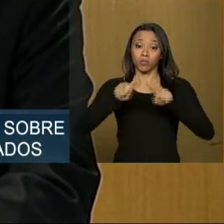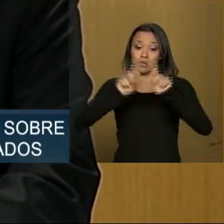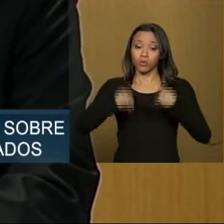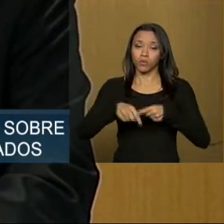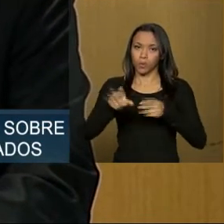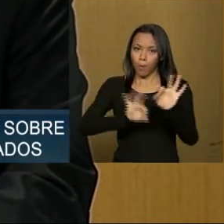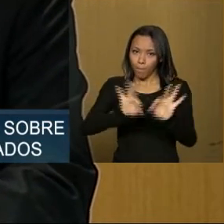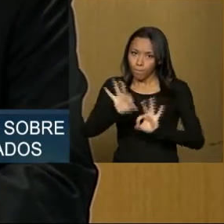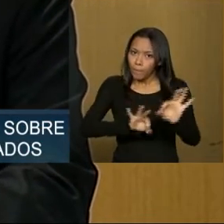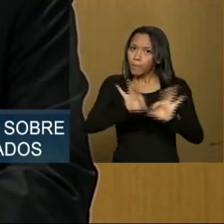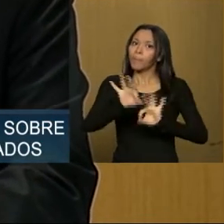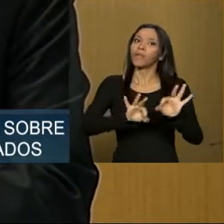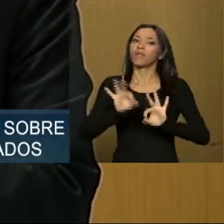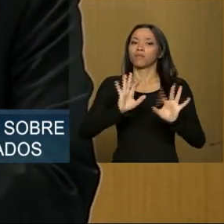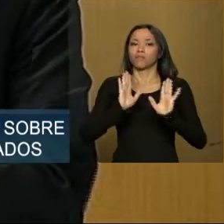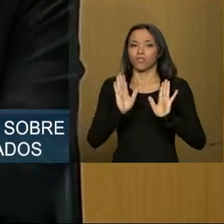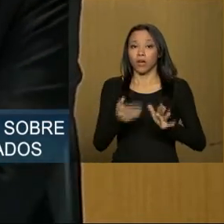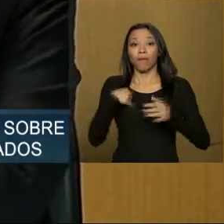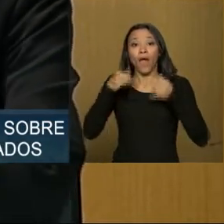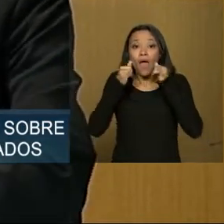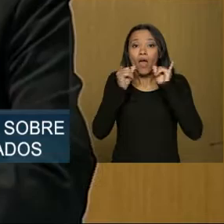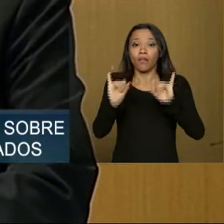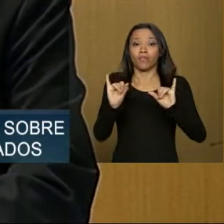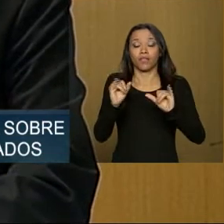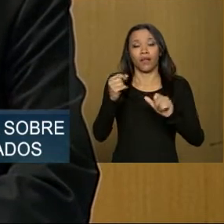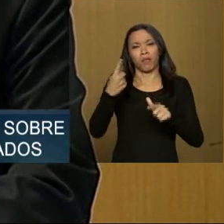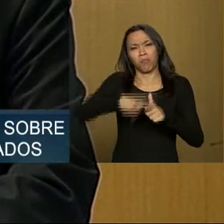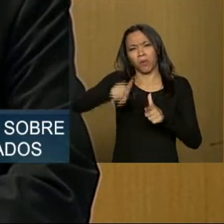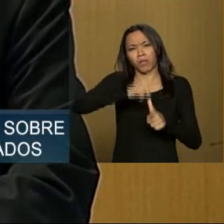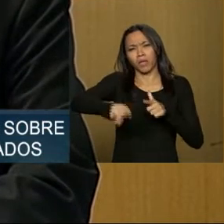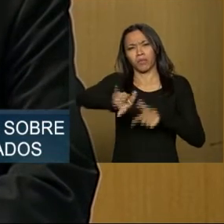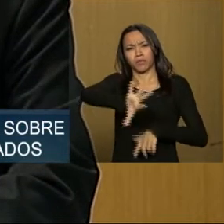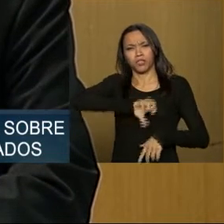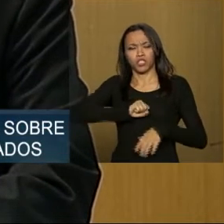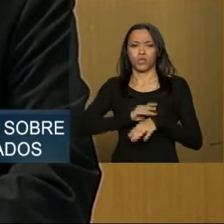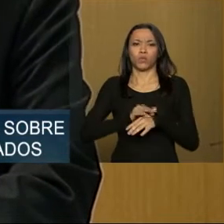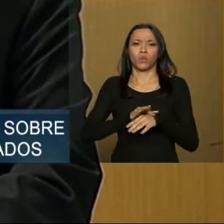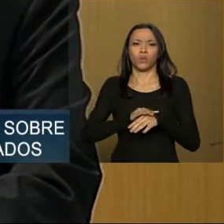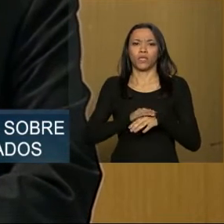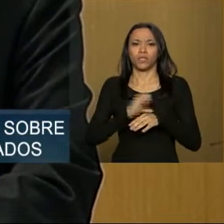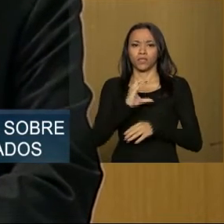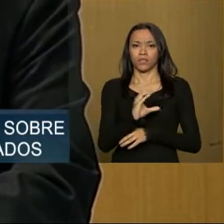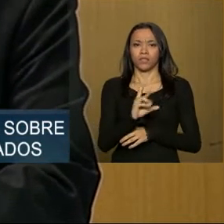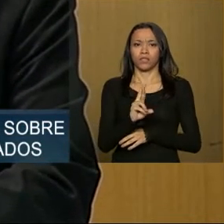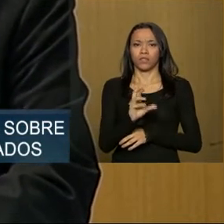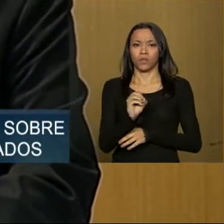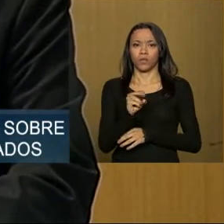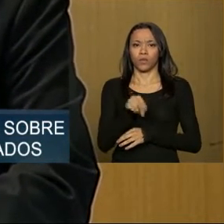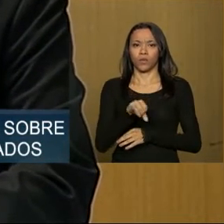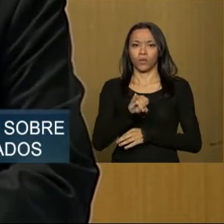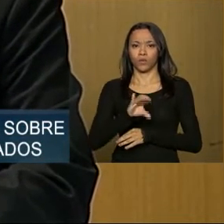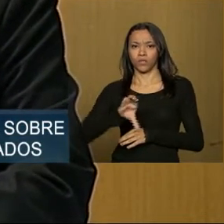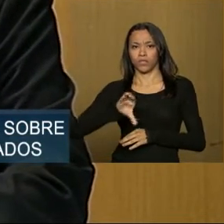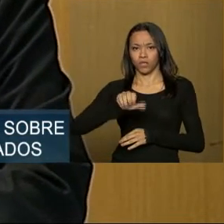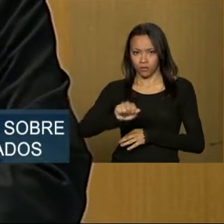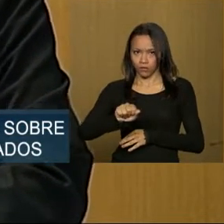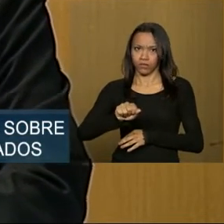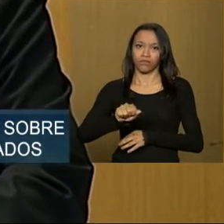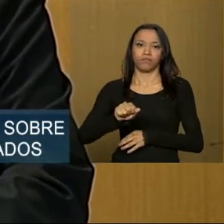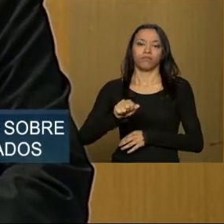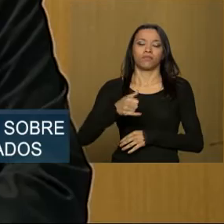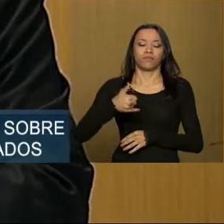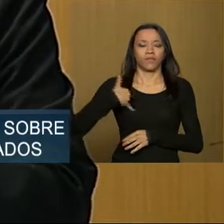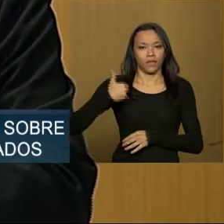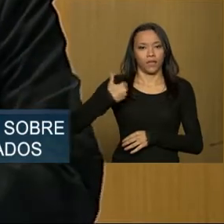compromissos firmados, né? Tanto no nosso plano quanto globalmente, inclusive, de reduzir, né, a prevalência